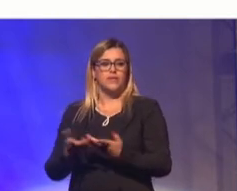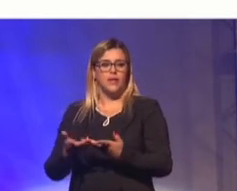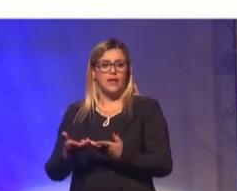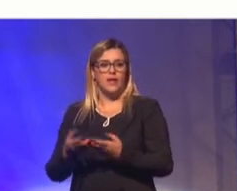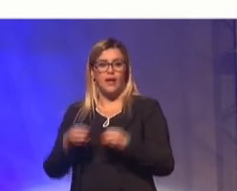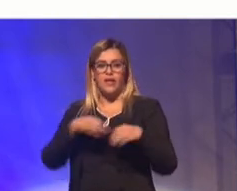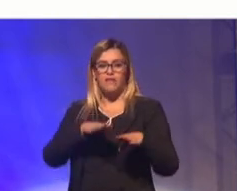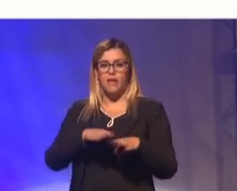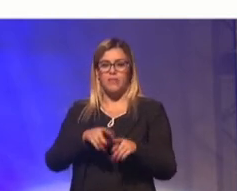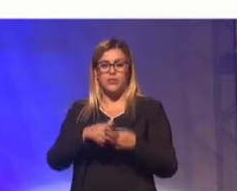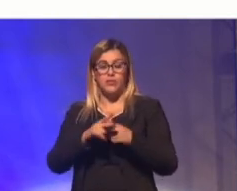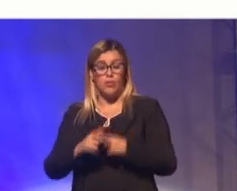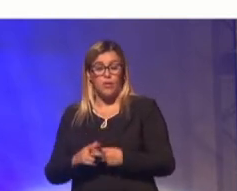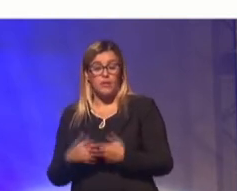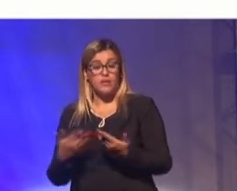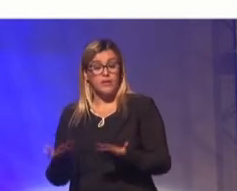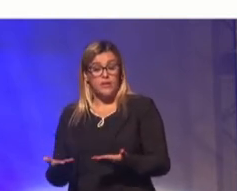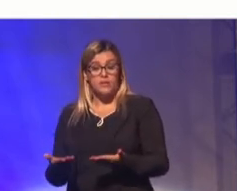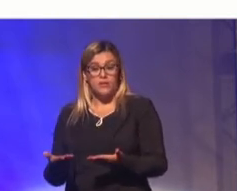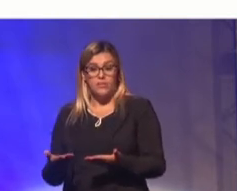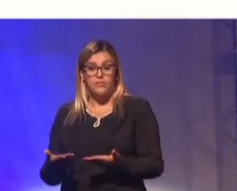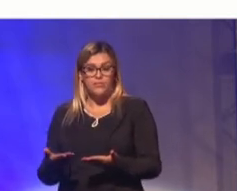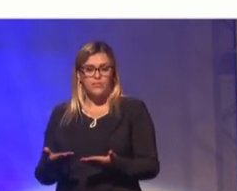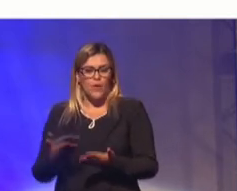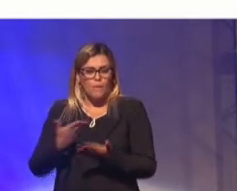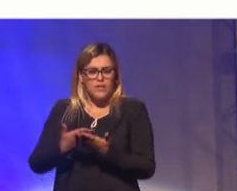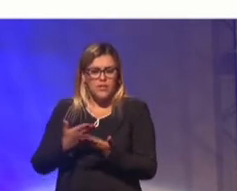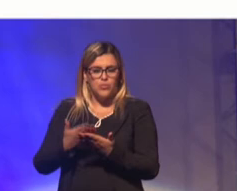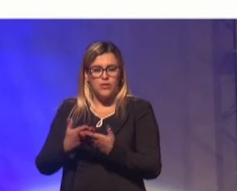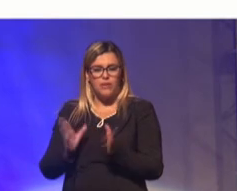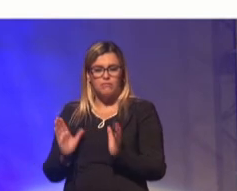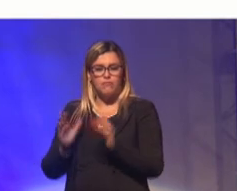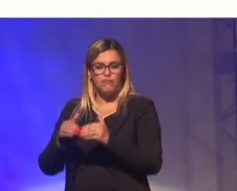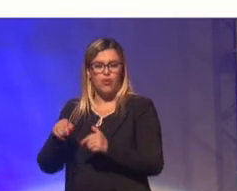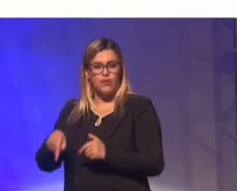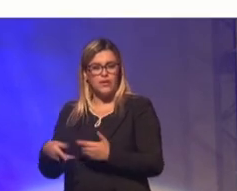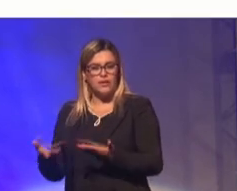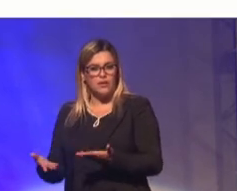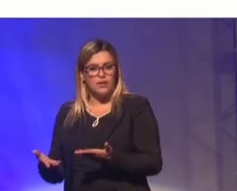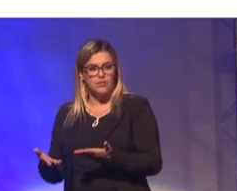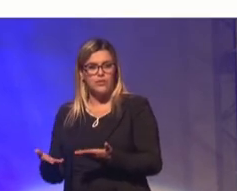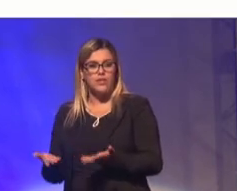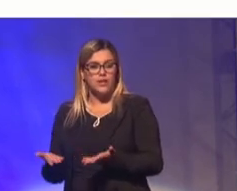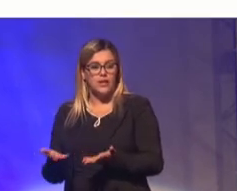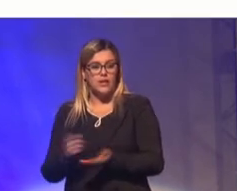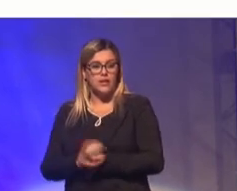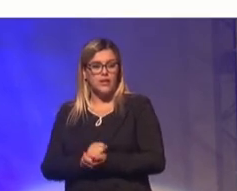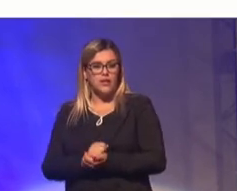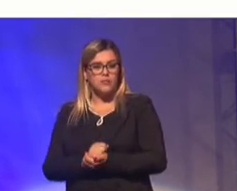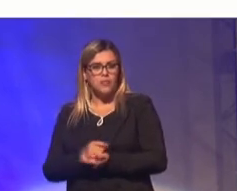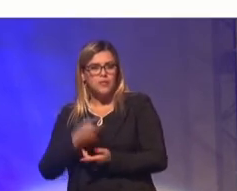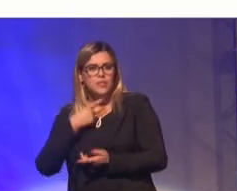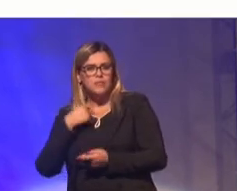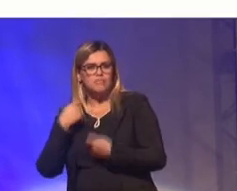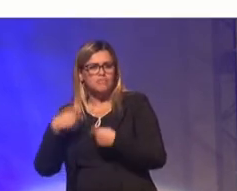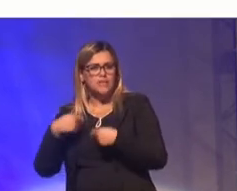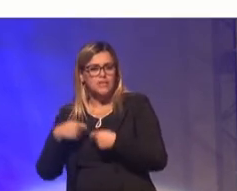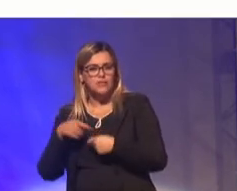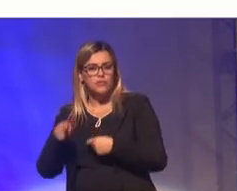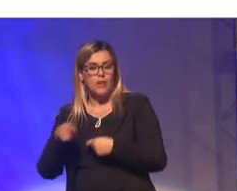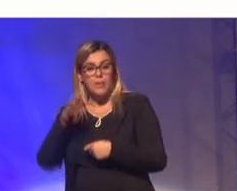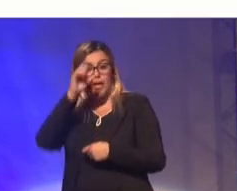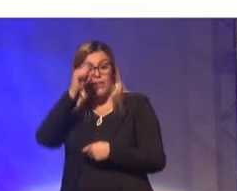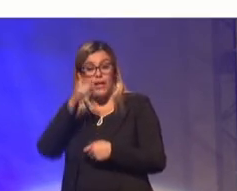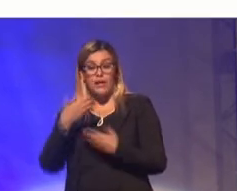da eletrônica, arrumar e tudo isso. Então, eu comecei a estudar mais, porque isso, a demanda surge a partir, né, do momento em que você precisa.